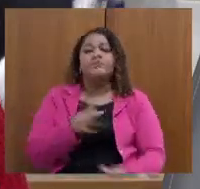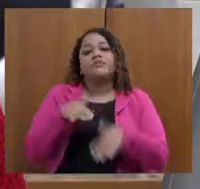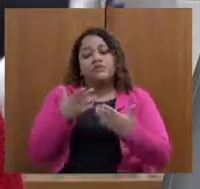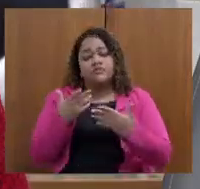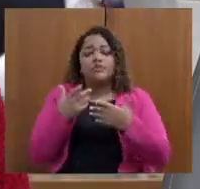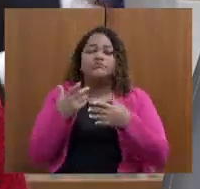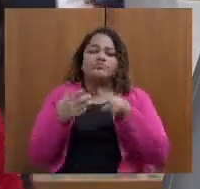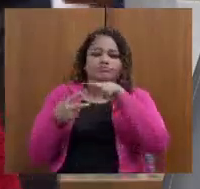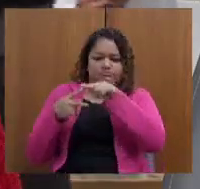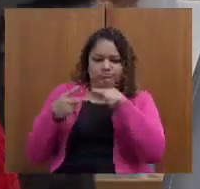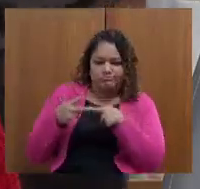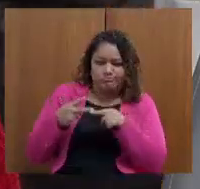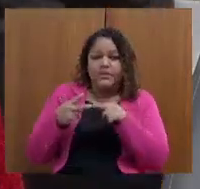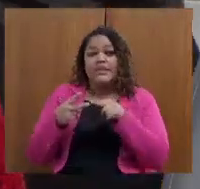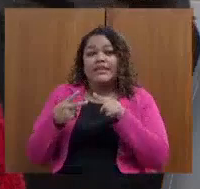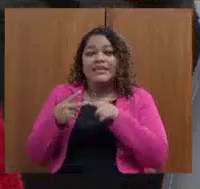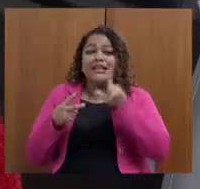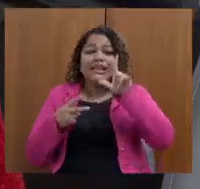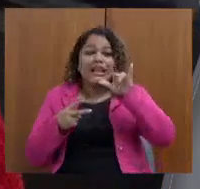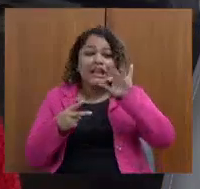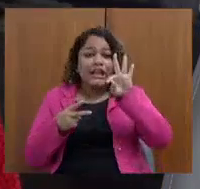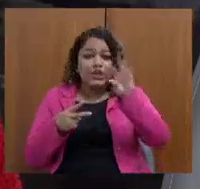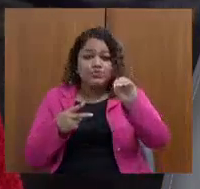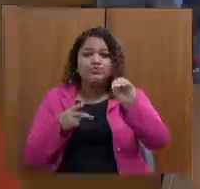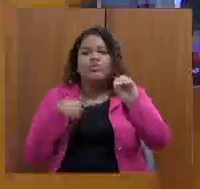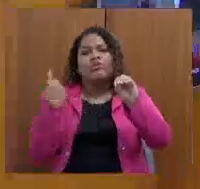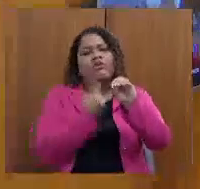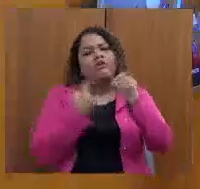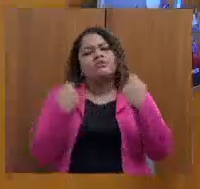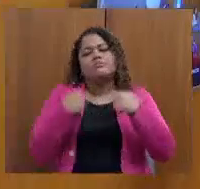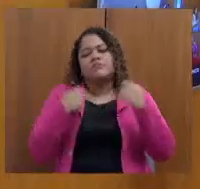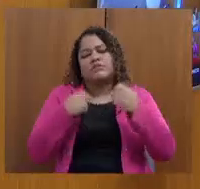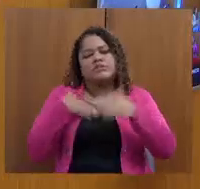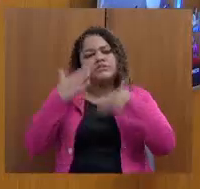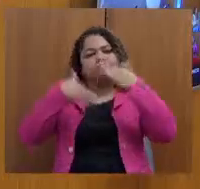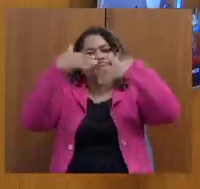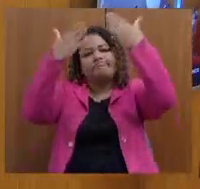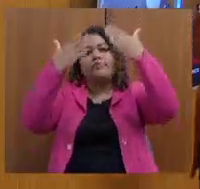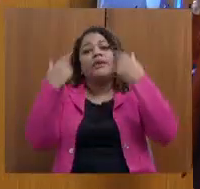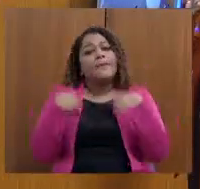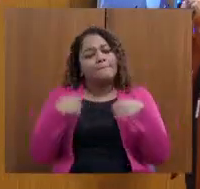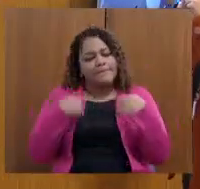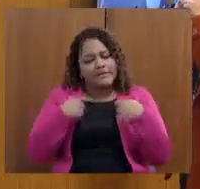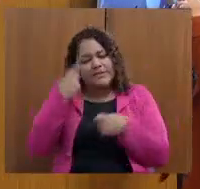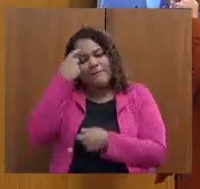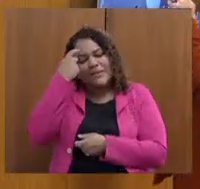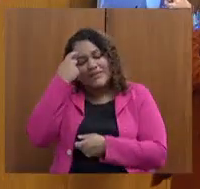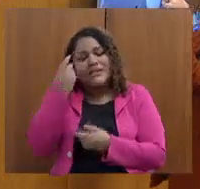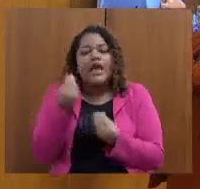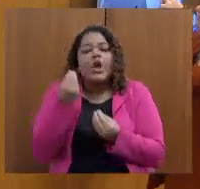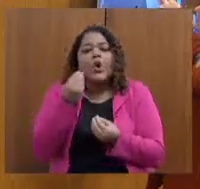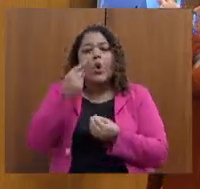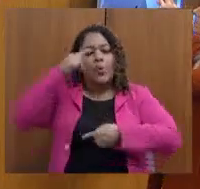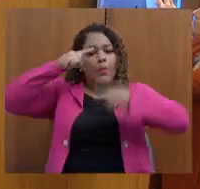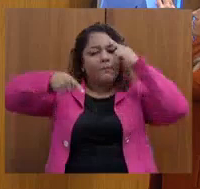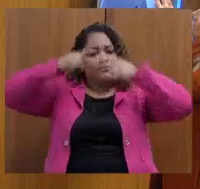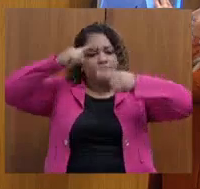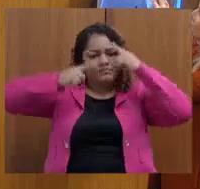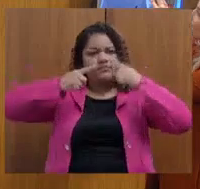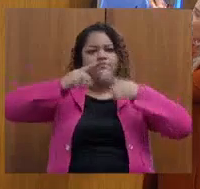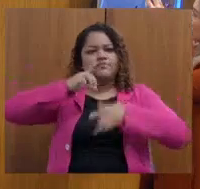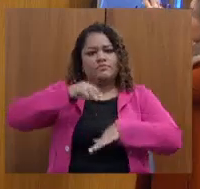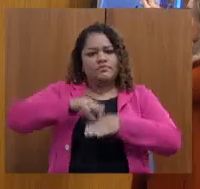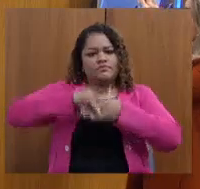que a questão do lítio nós precisamos avançar precisamos fazer uma discussão sobre soberania sobre que desenvolvimento